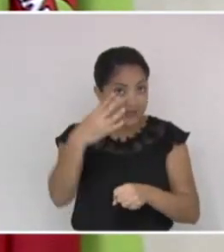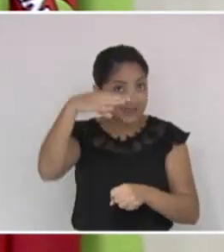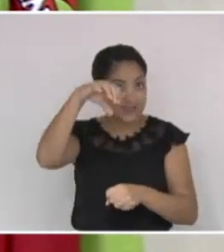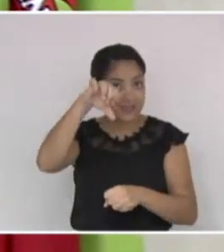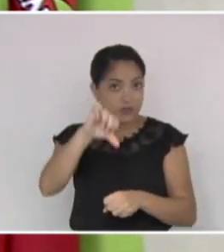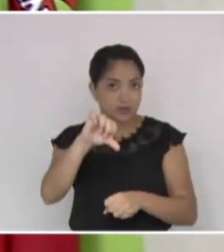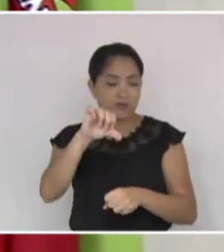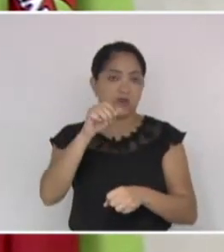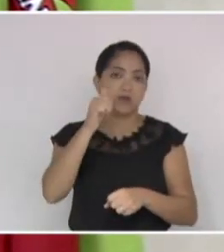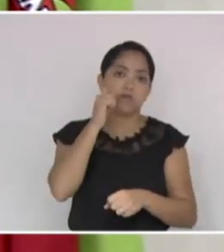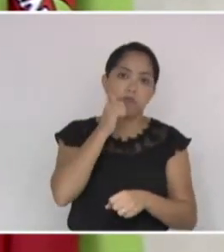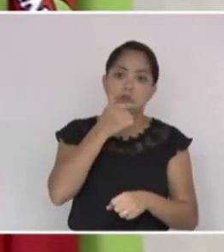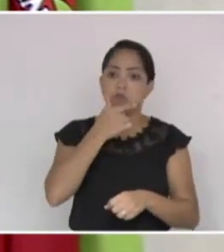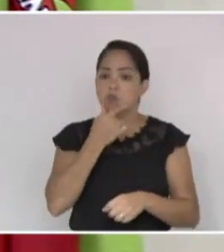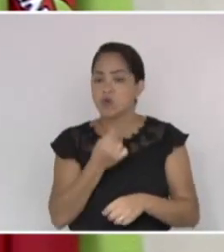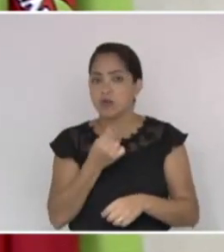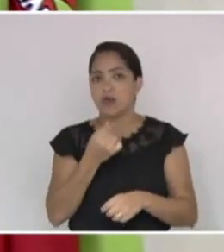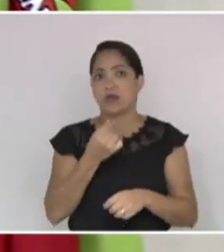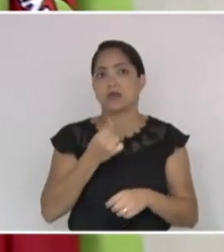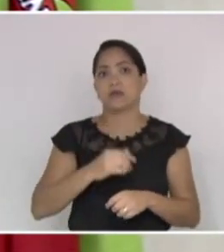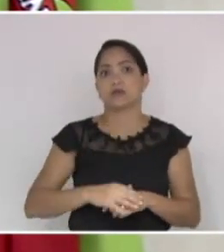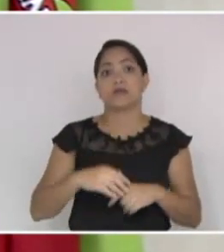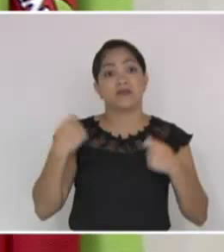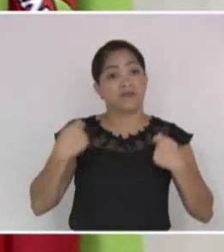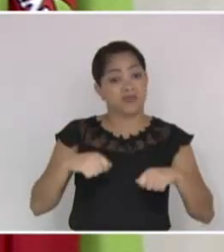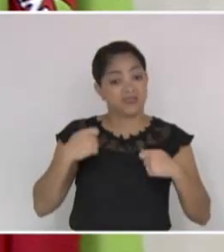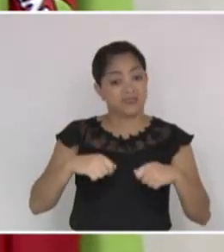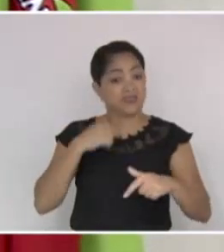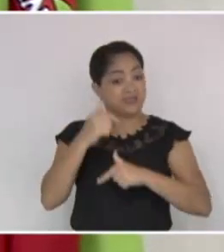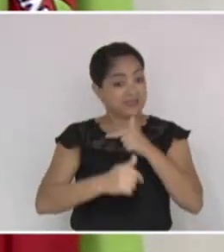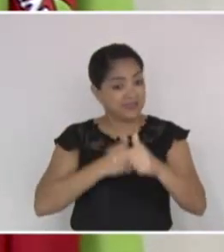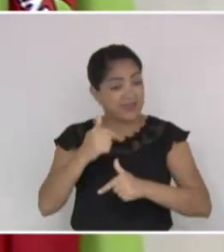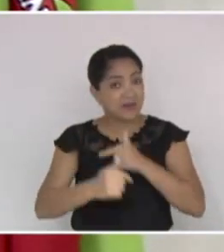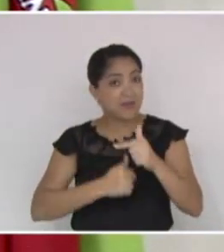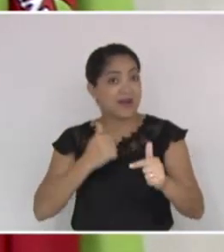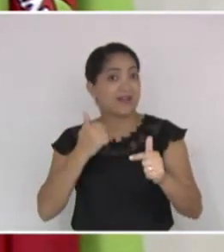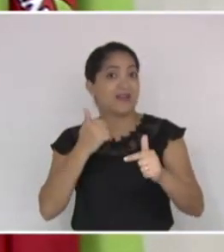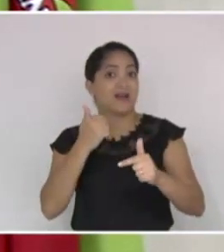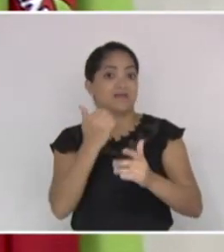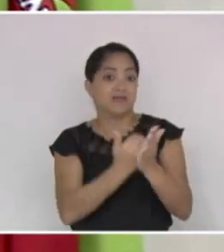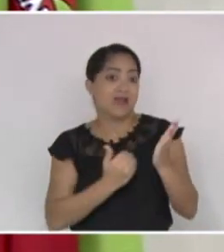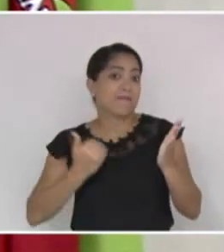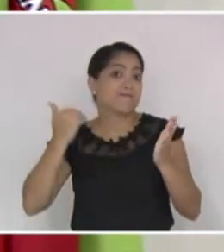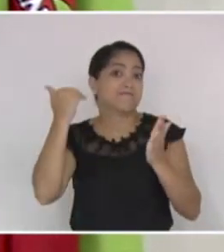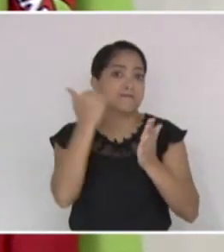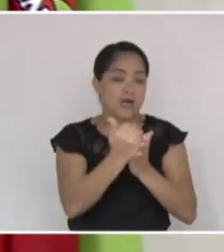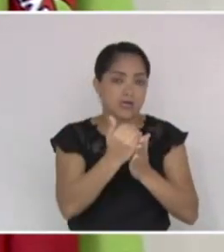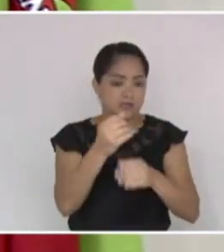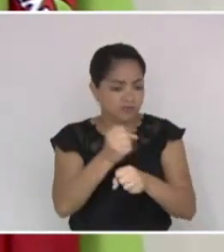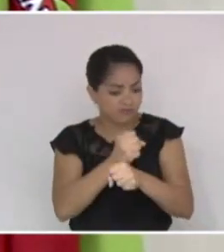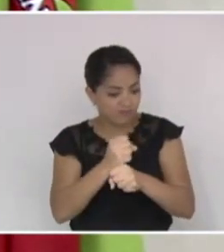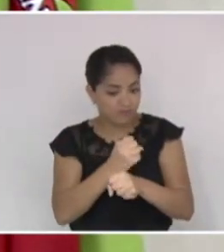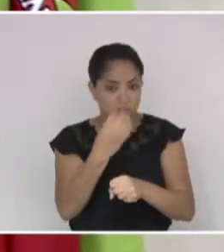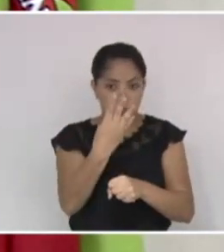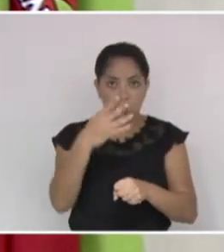Trabalhadores, trabalhadoras, homens e mulheres vão ter que contribuir durante 49 anos. E, a partir daí, é que se